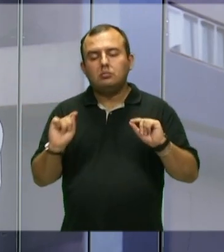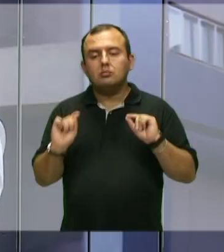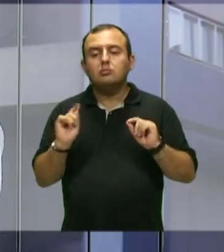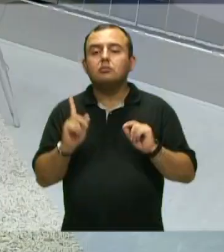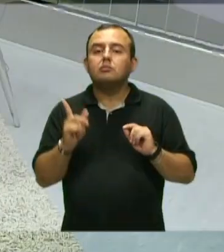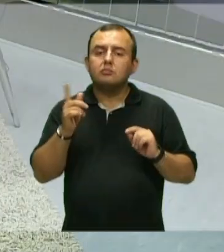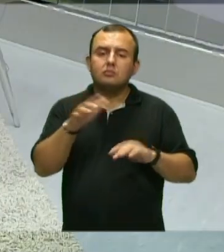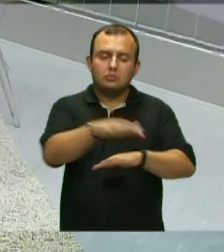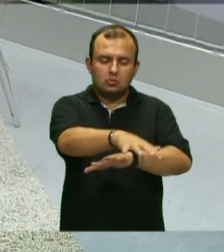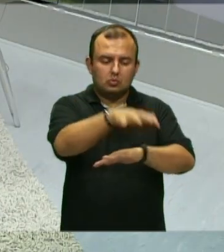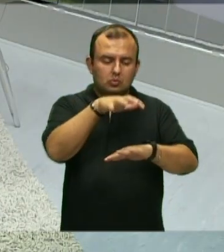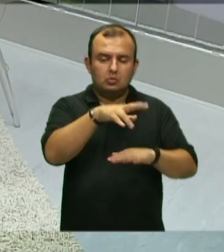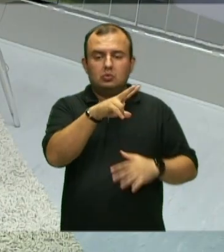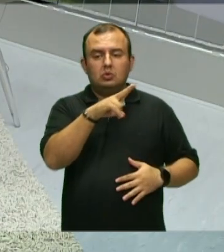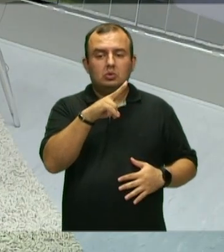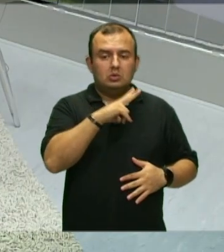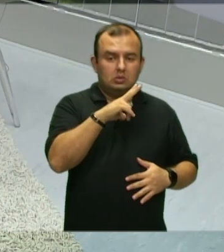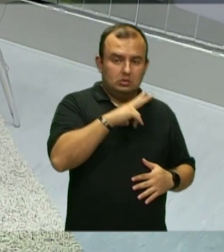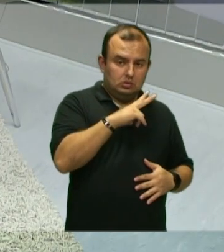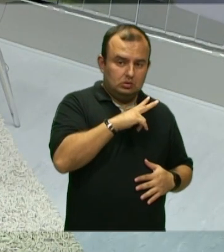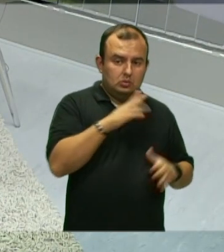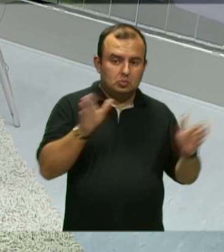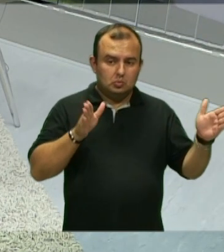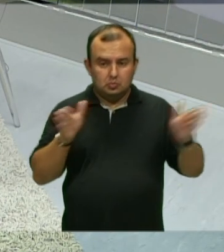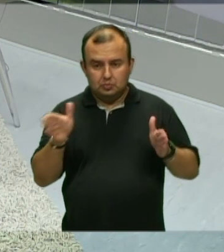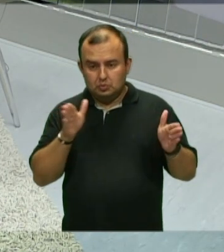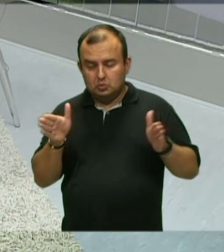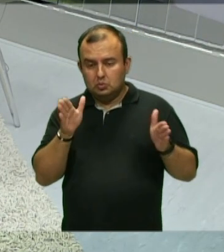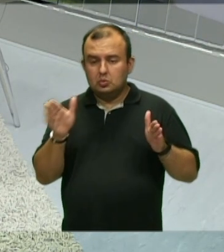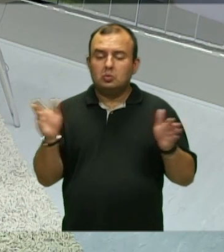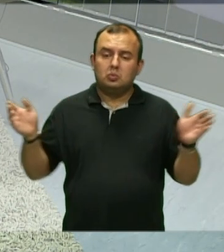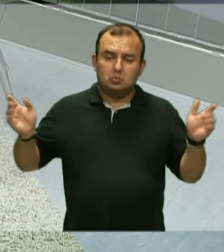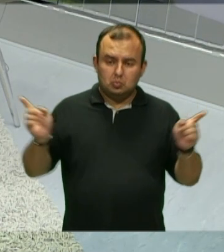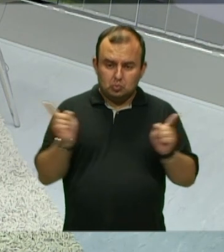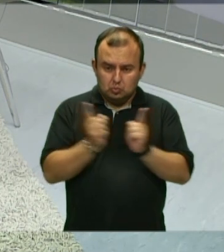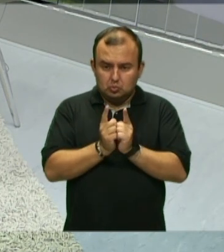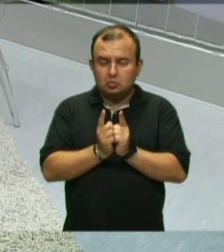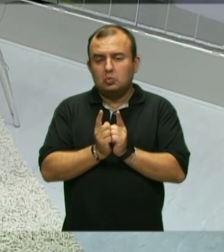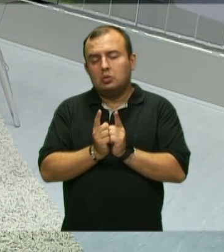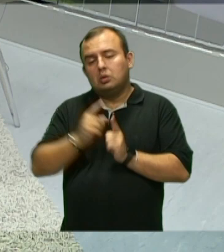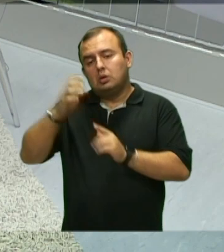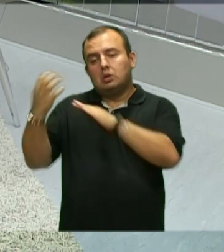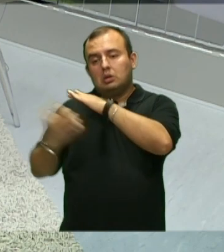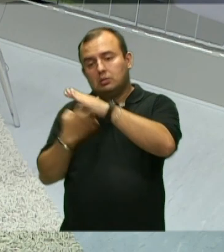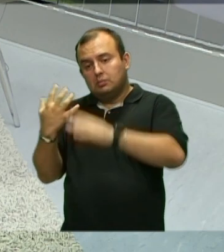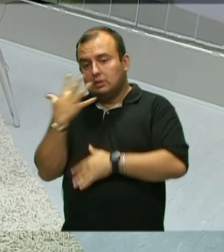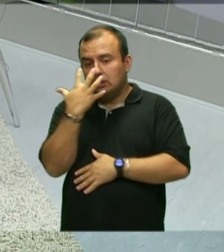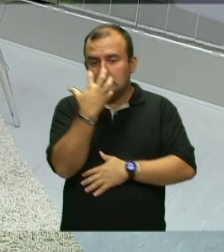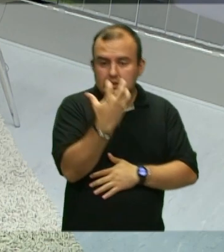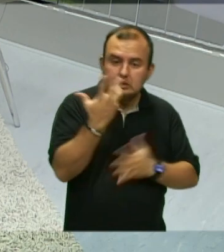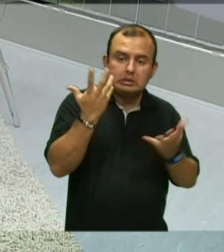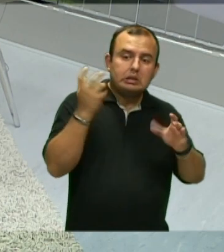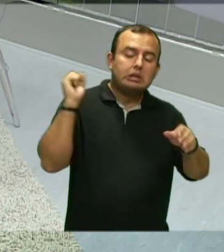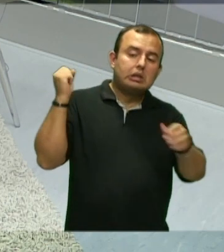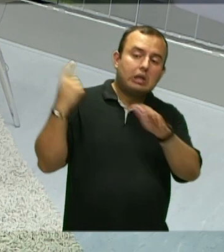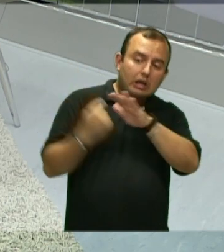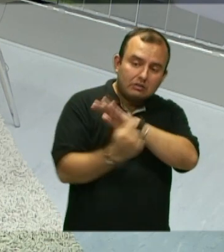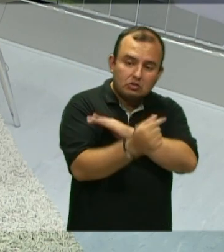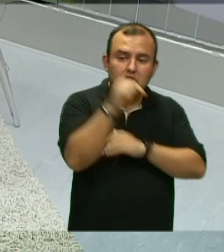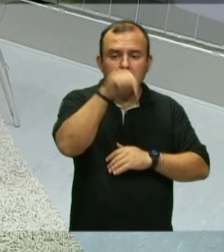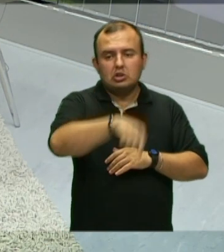esses berços fossem privatizados por um período curto, não atraía as empresas a vir